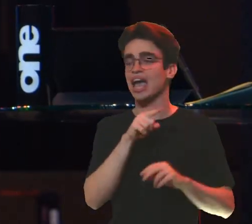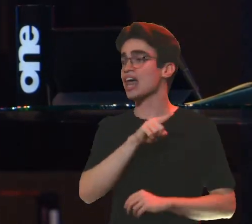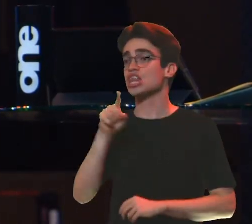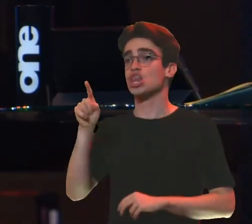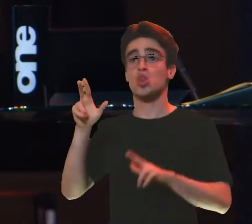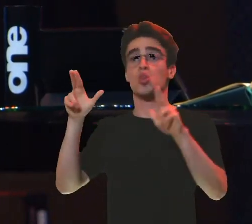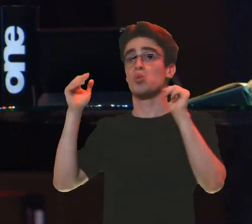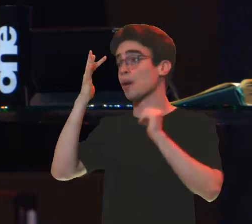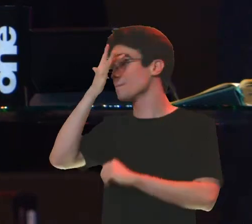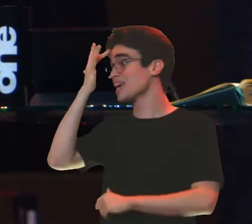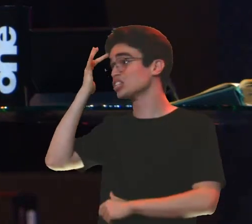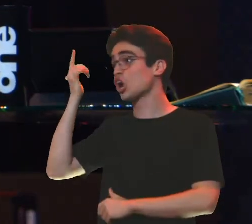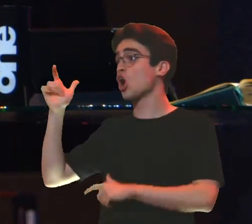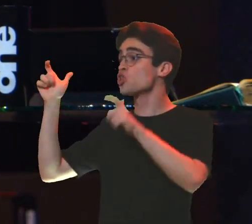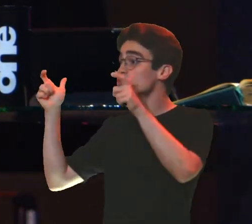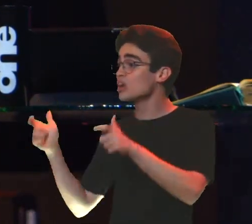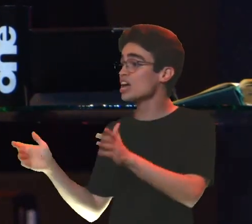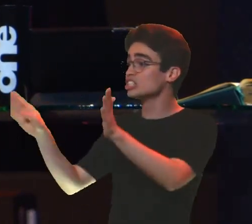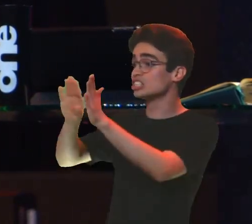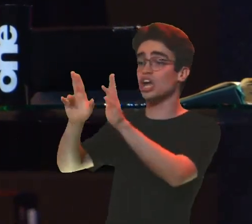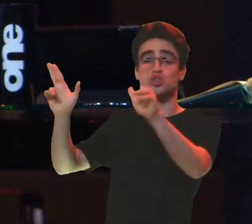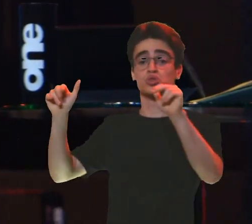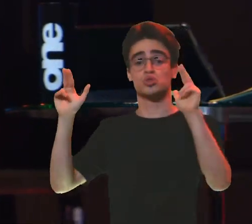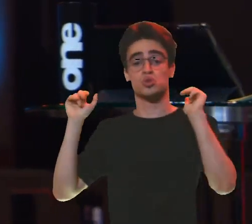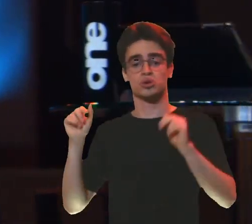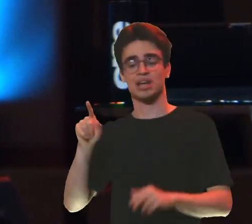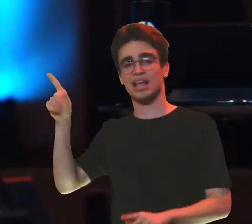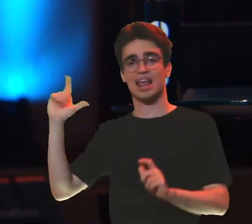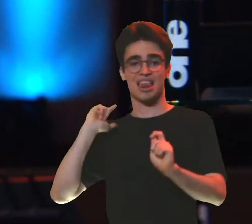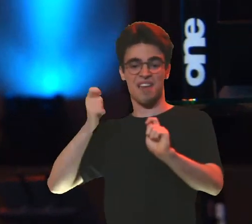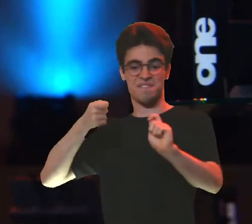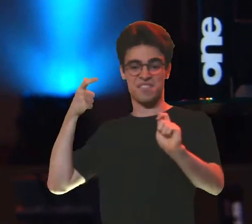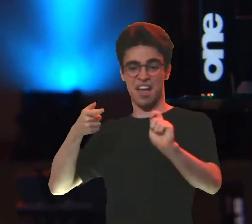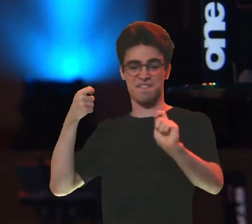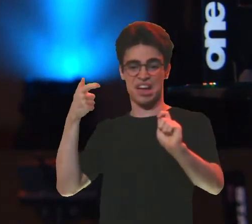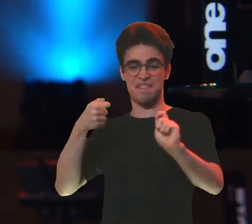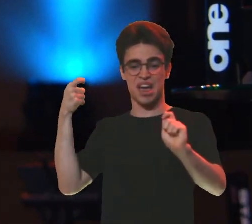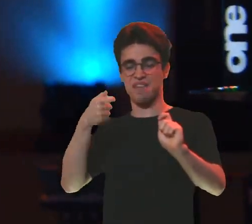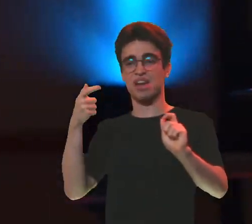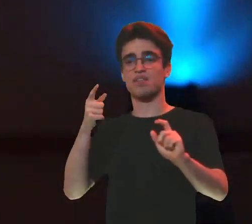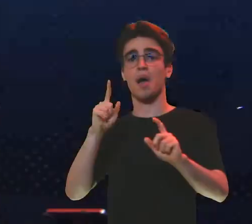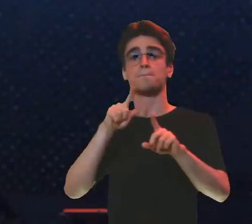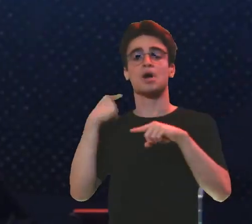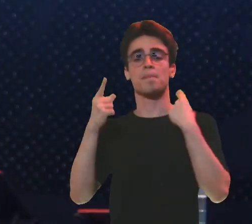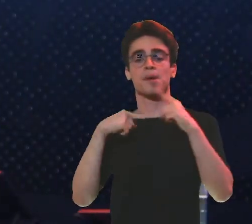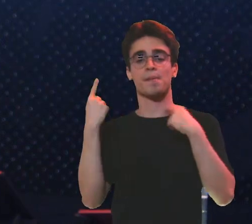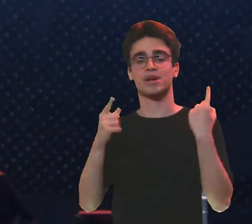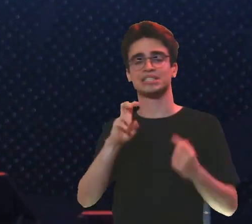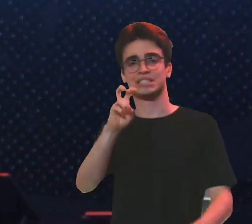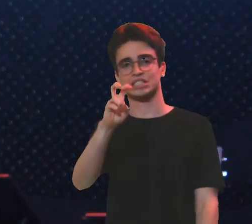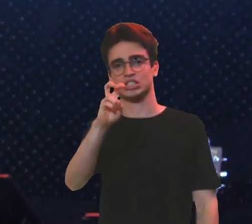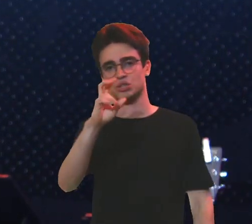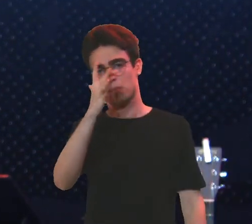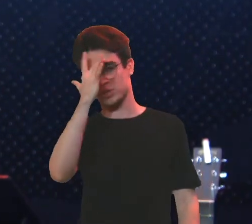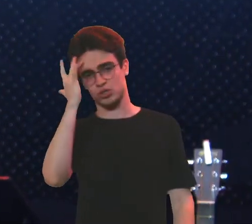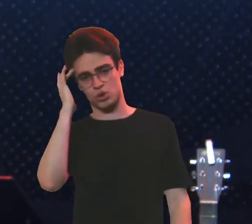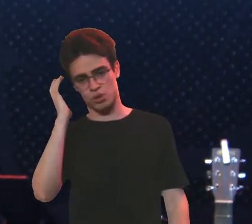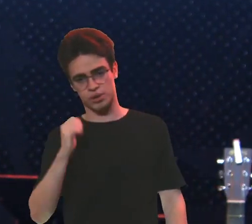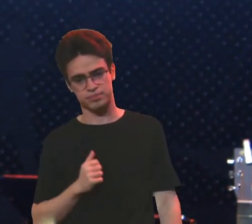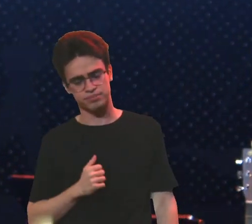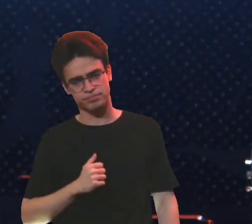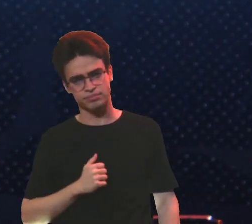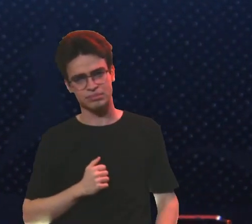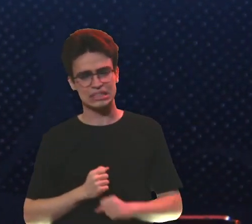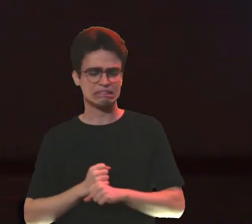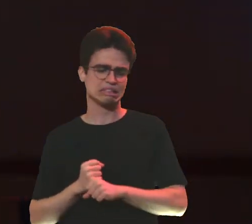recebido pessoas de fora, não sabiam o que eles queriam e atiraram flechas que naquele momento mataram aqueles 5 homens. Os